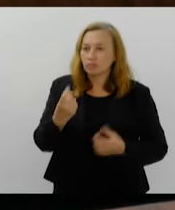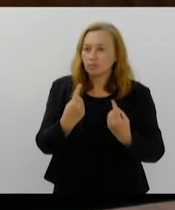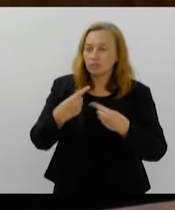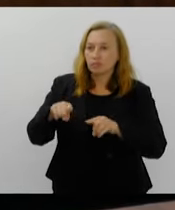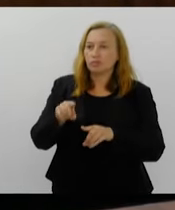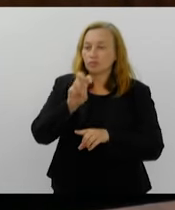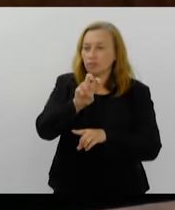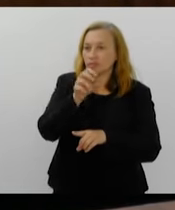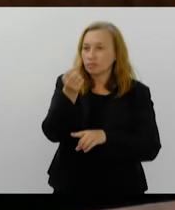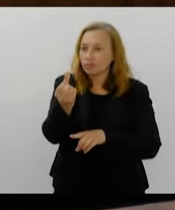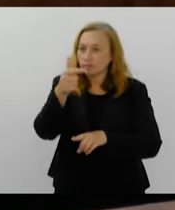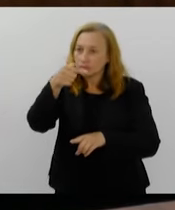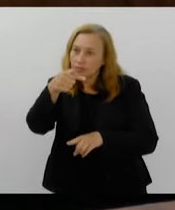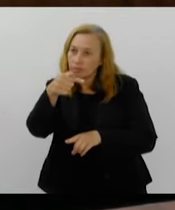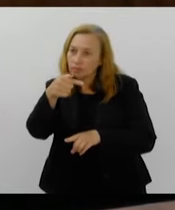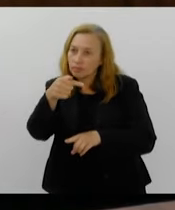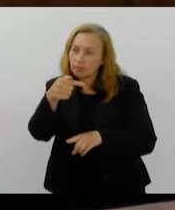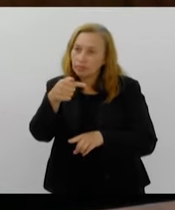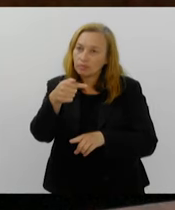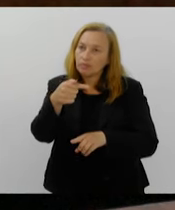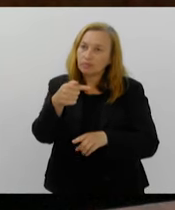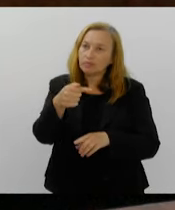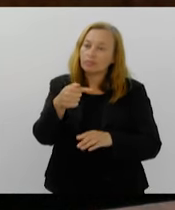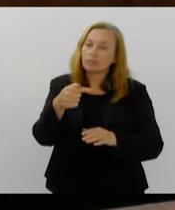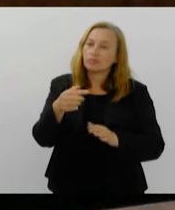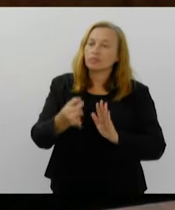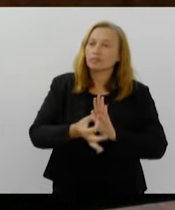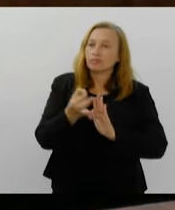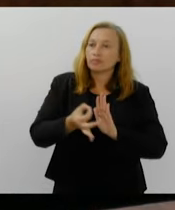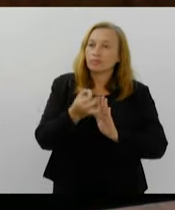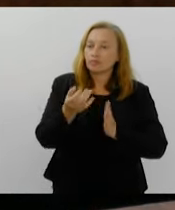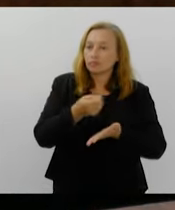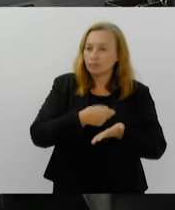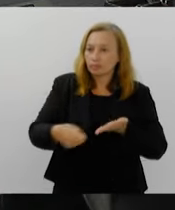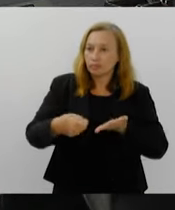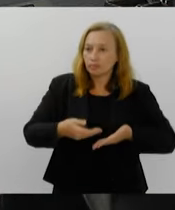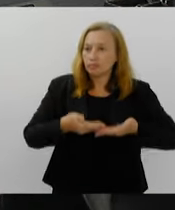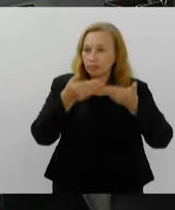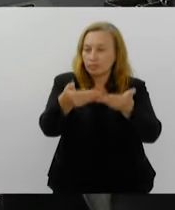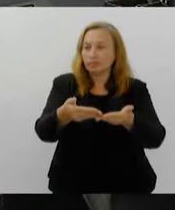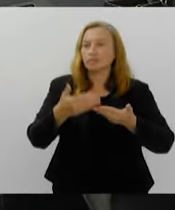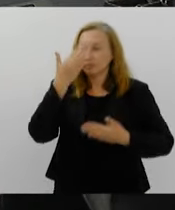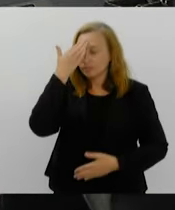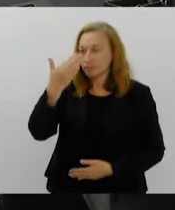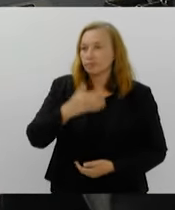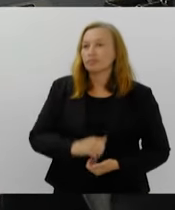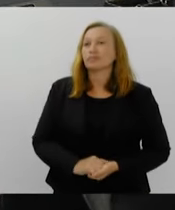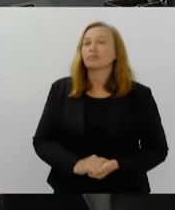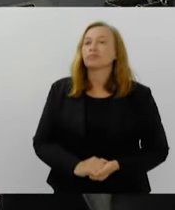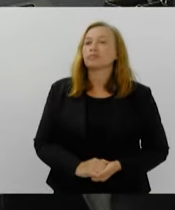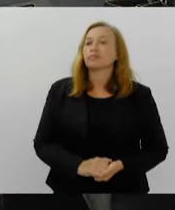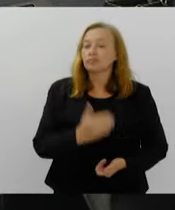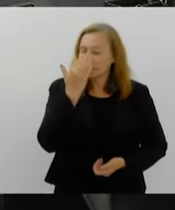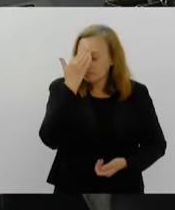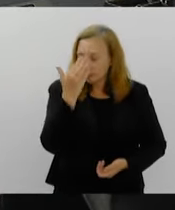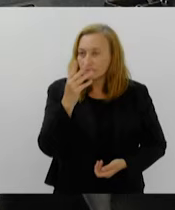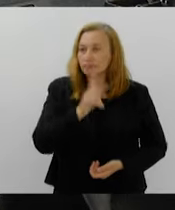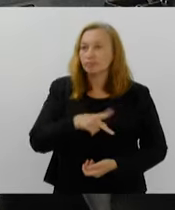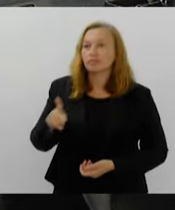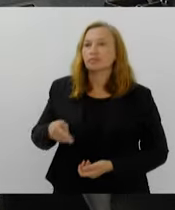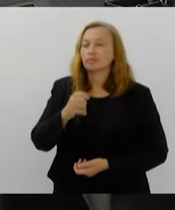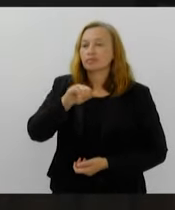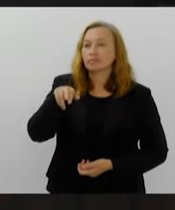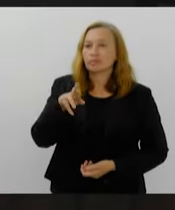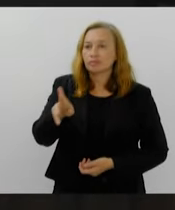emendas entre o parecer por escrito muito obrigado por favor obrigado Professor